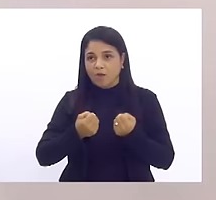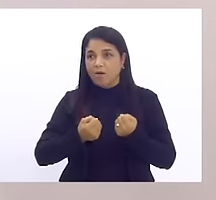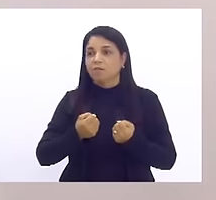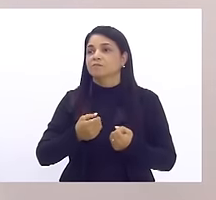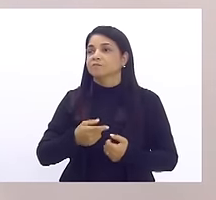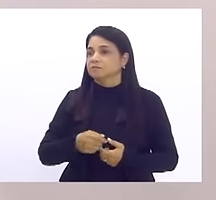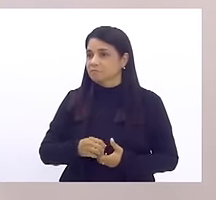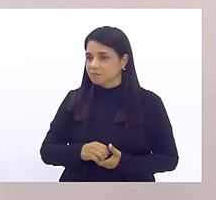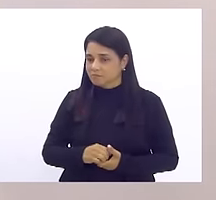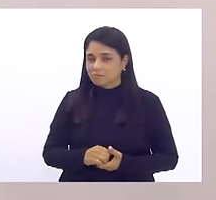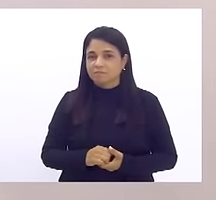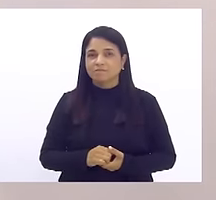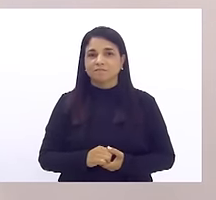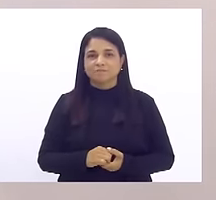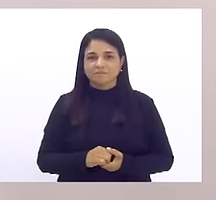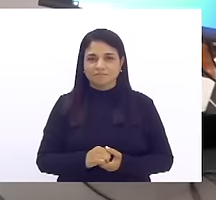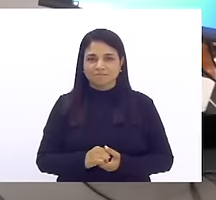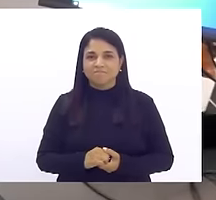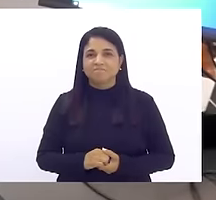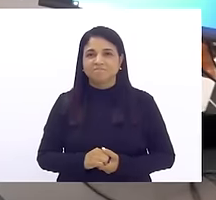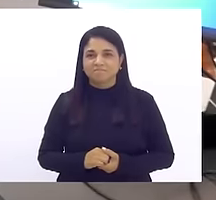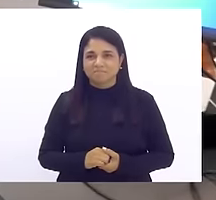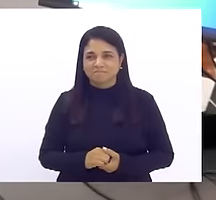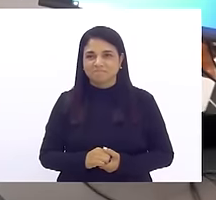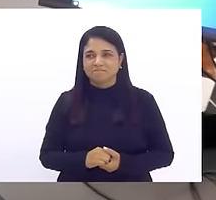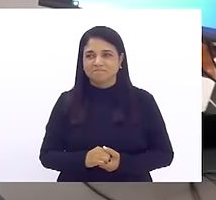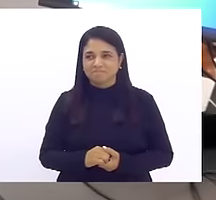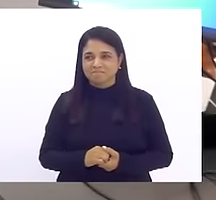eu não sei de tiroteio dentro